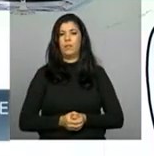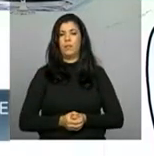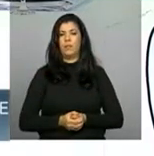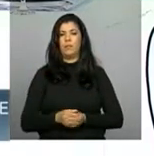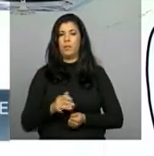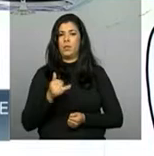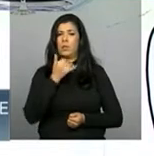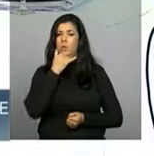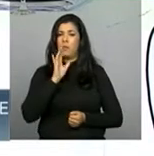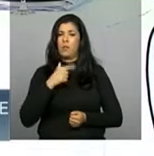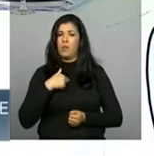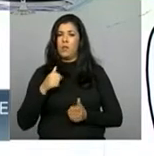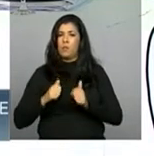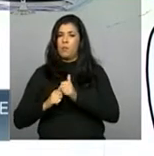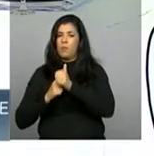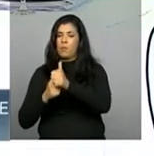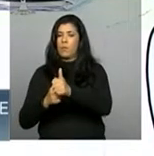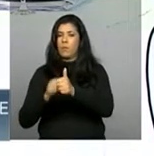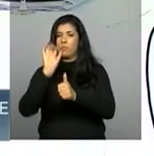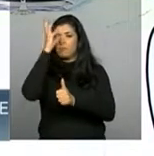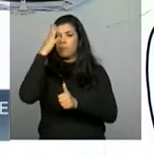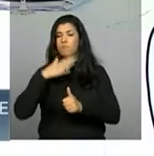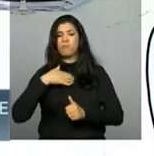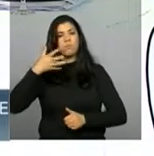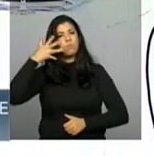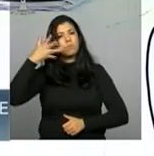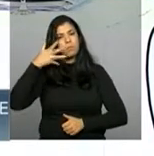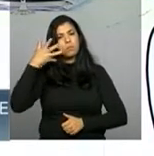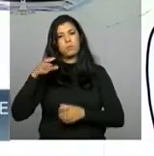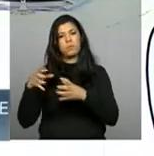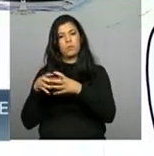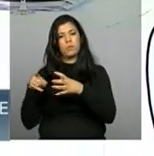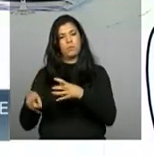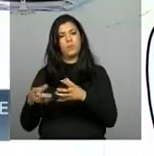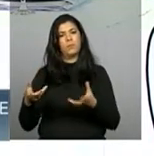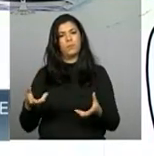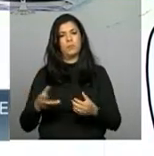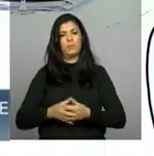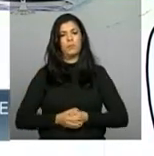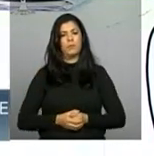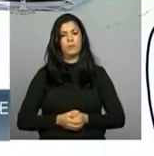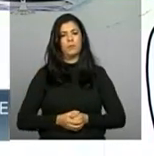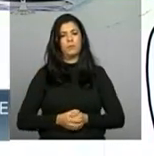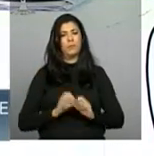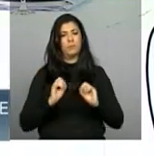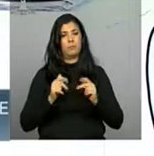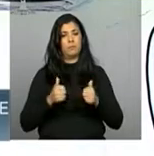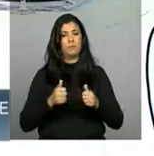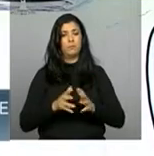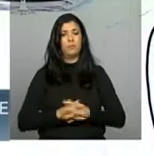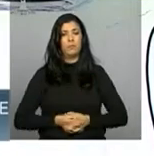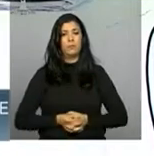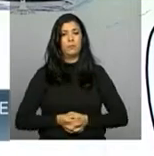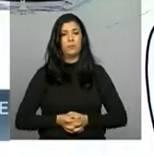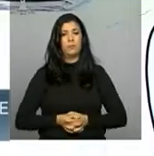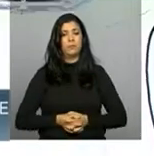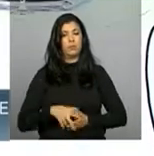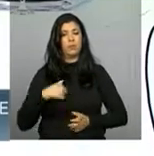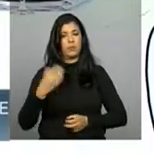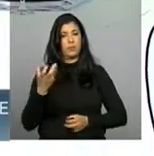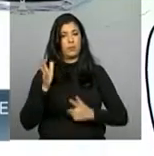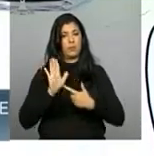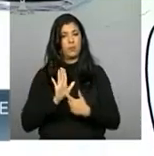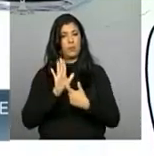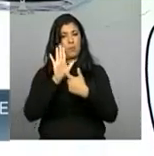Ah não eu acompanho o meu partido acompanha o meu partido Ah tá bom mas